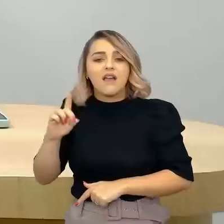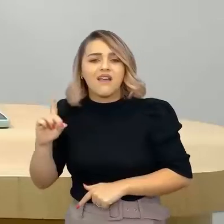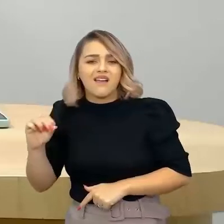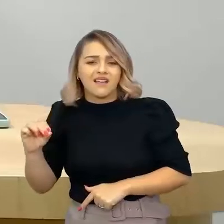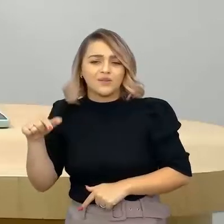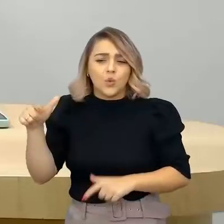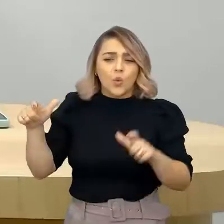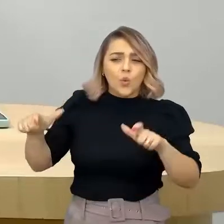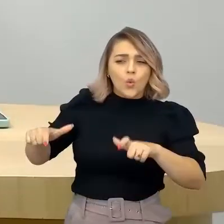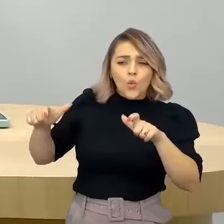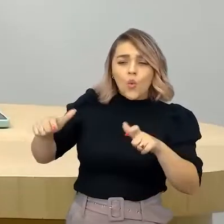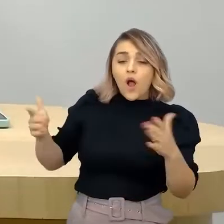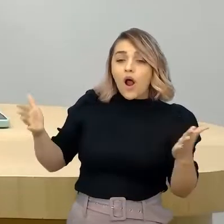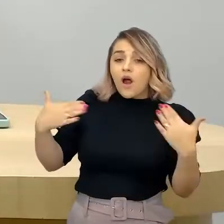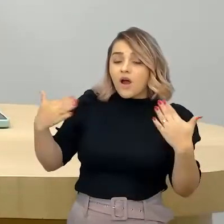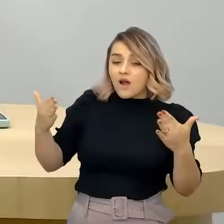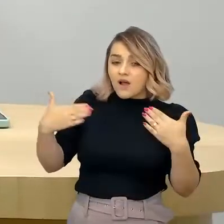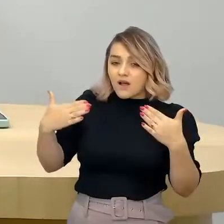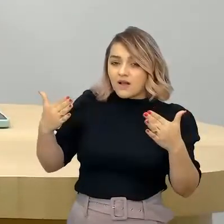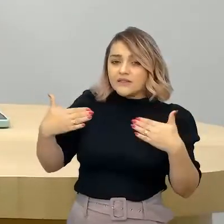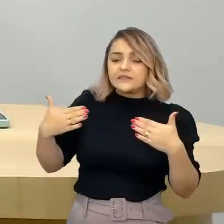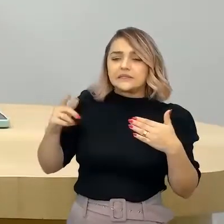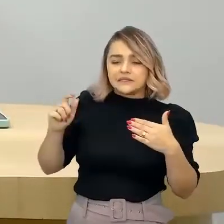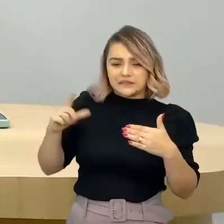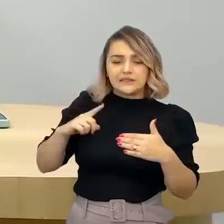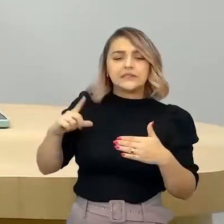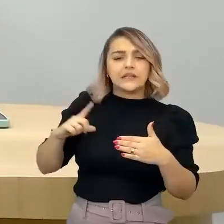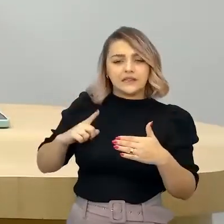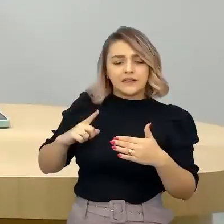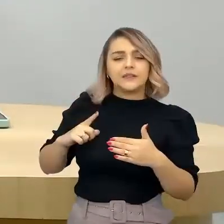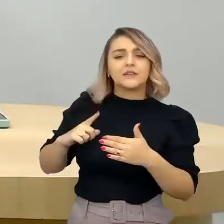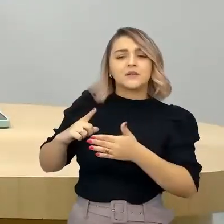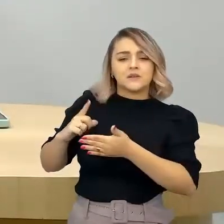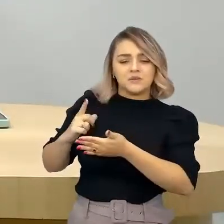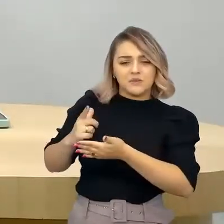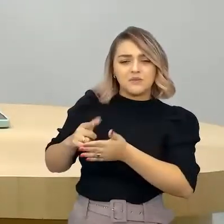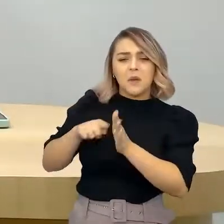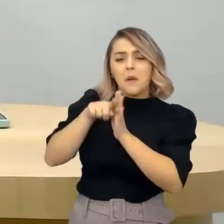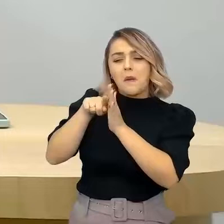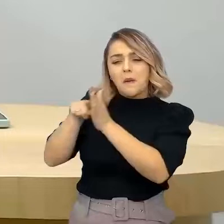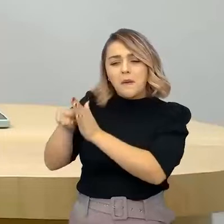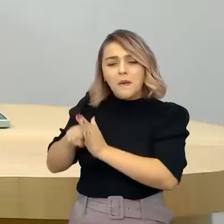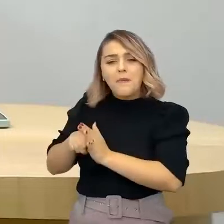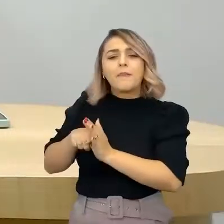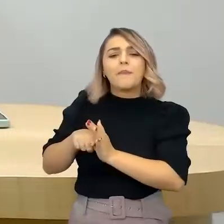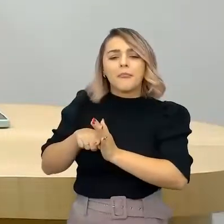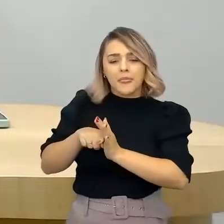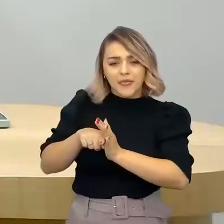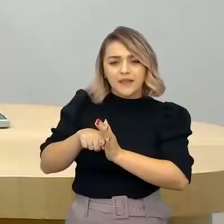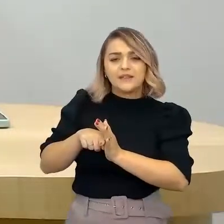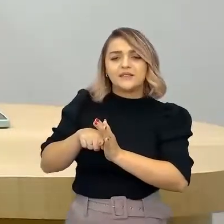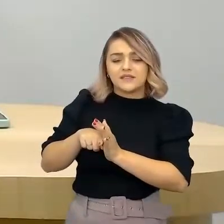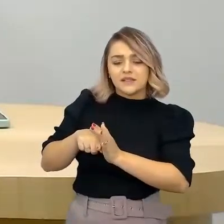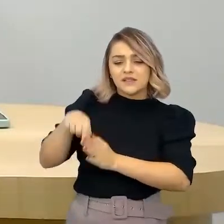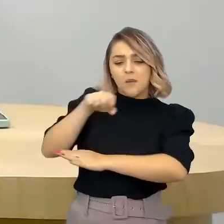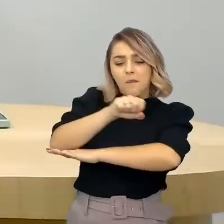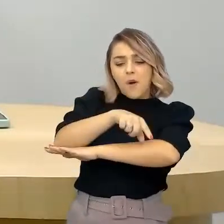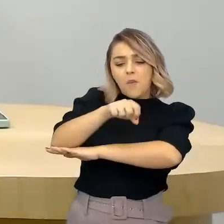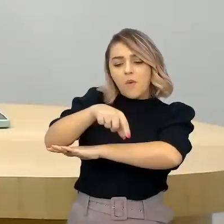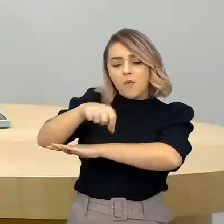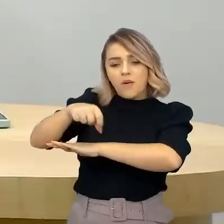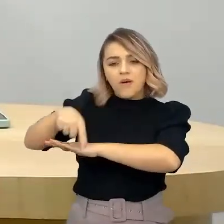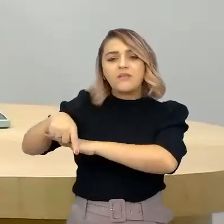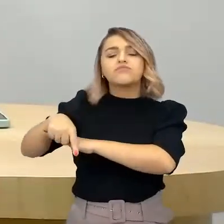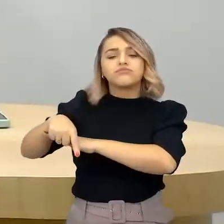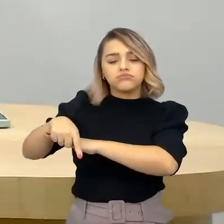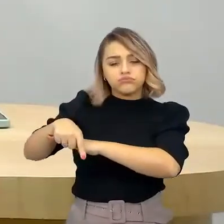formação aí de estudos, ele se transforma aí uma das maiores regiões do mundo em produção de grãos, por exemplo. Então